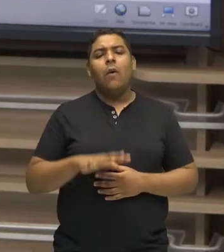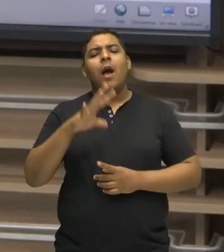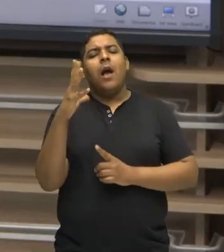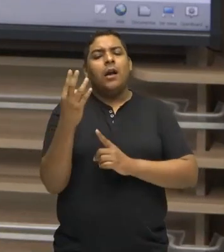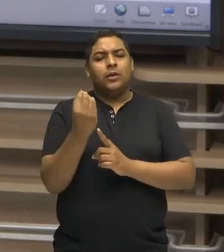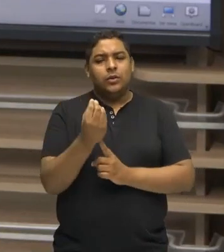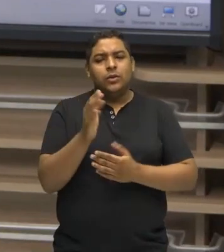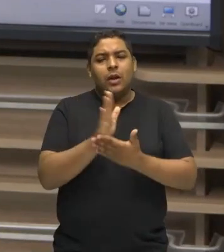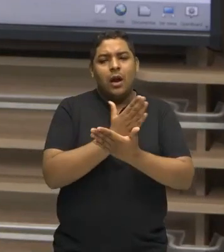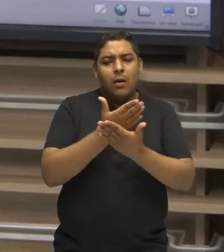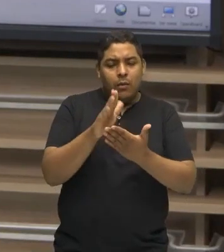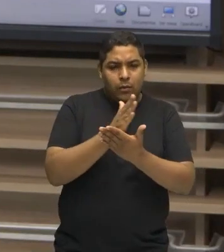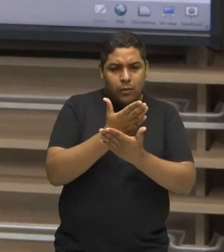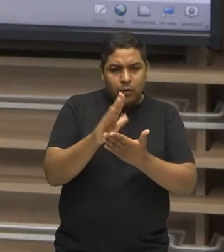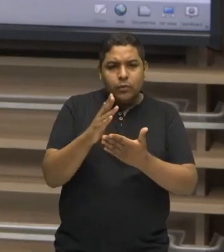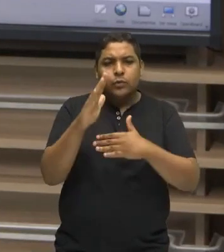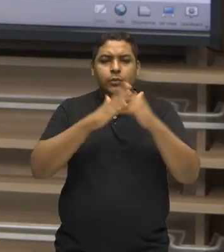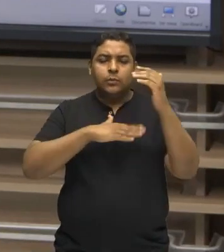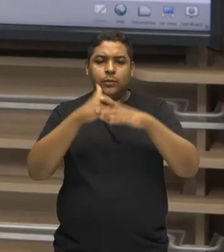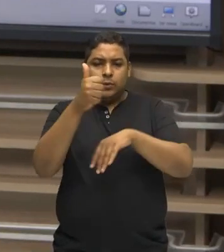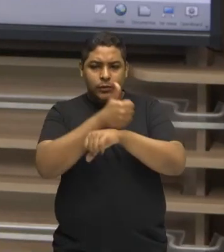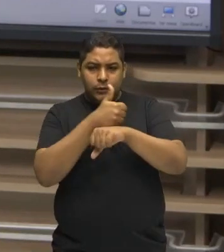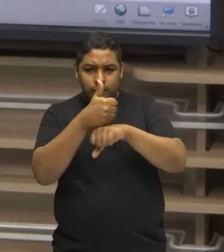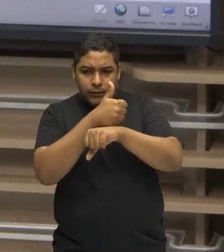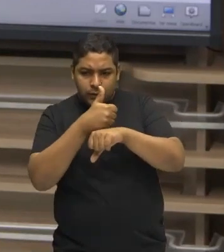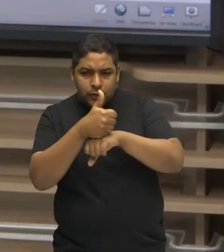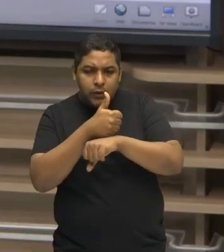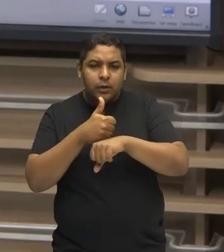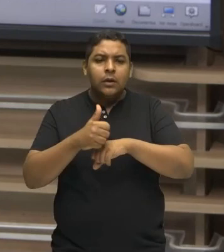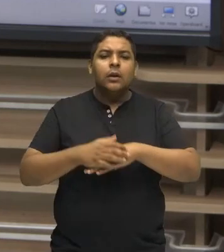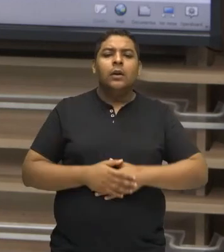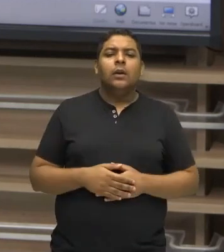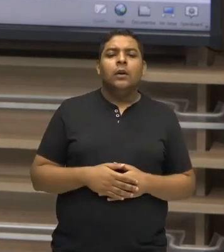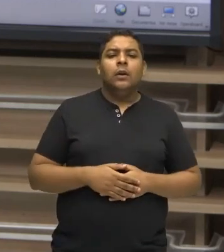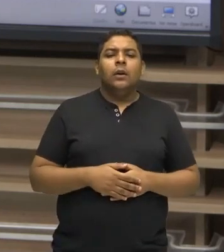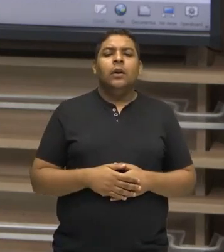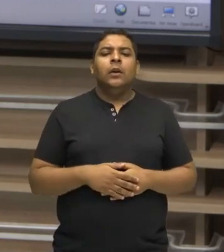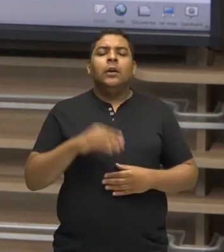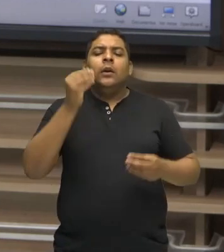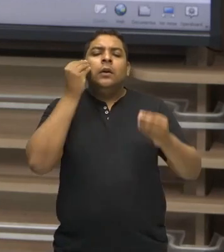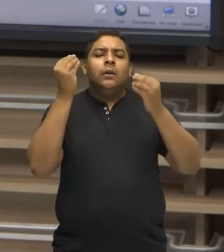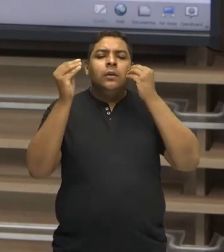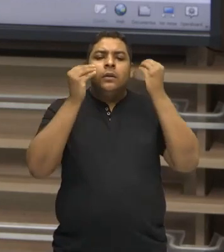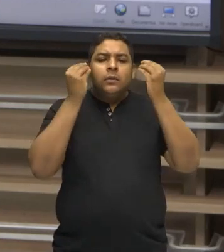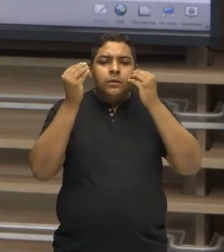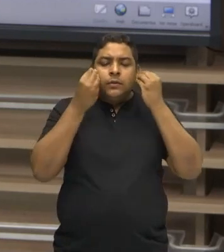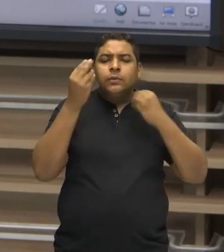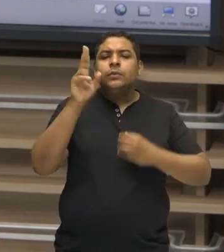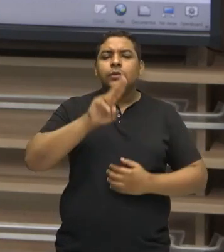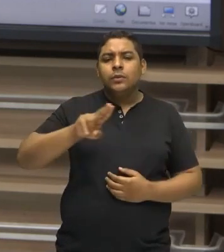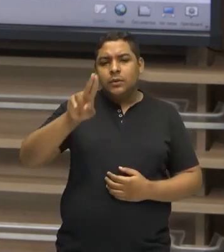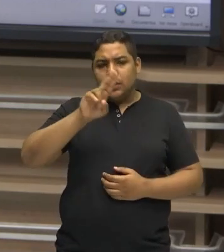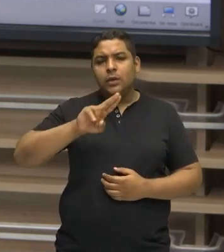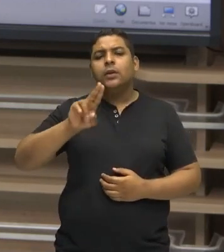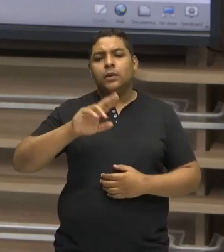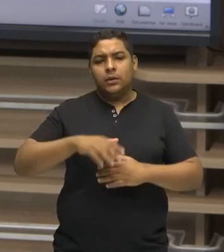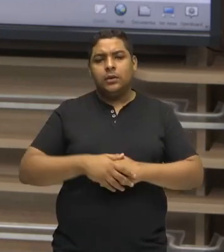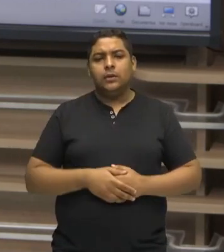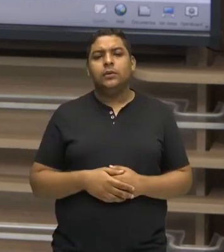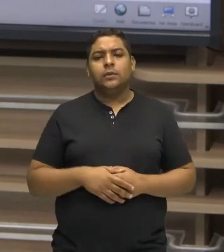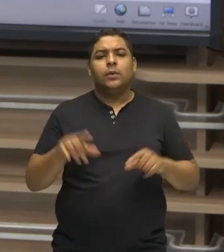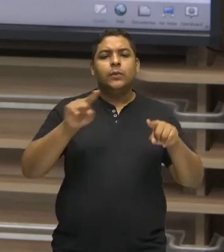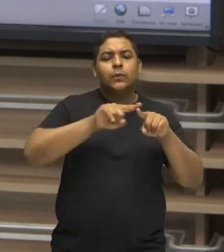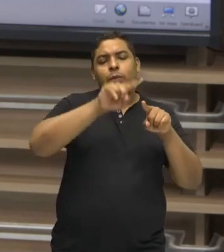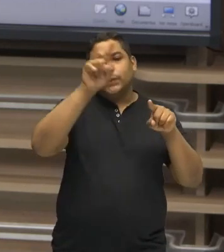alguns profissionais, até mesmo decorador, maquiador, eles utilizam muito o círculo